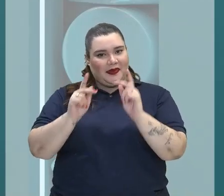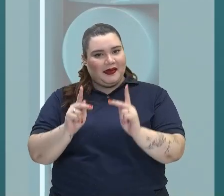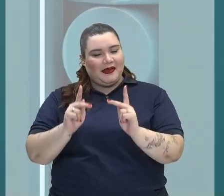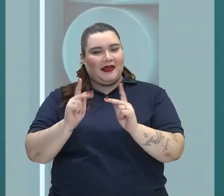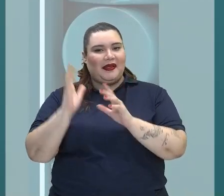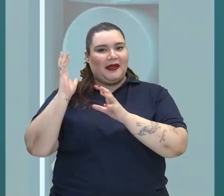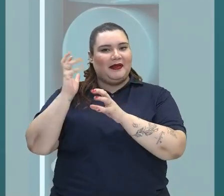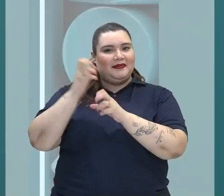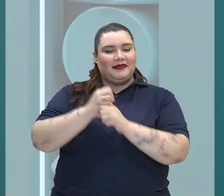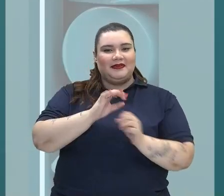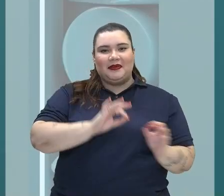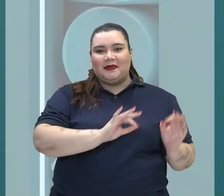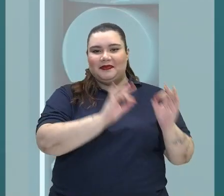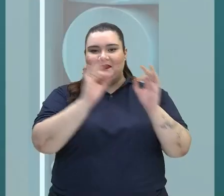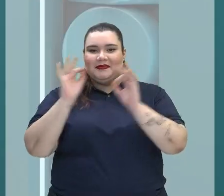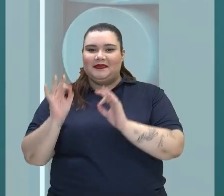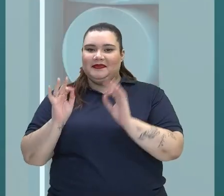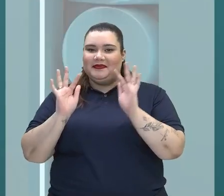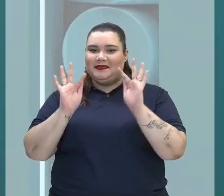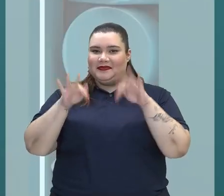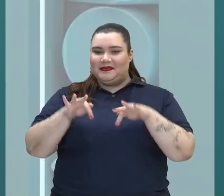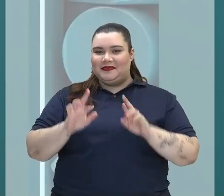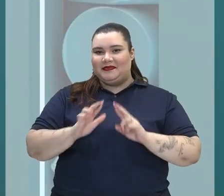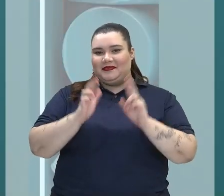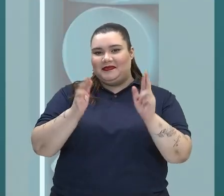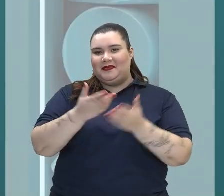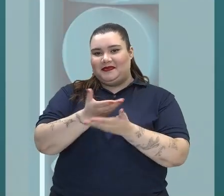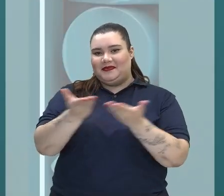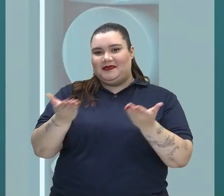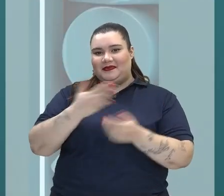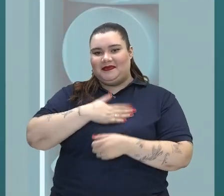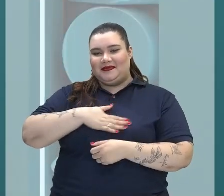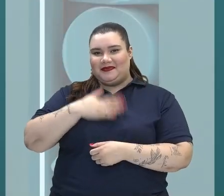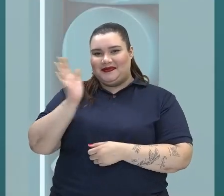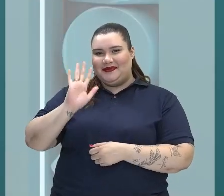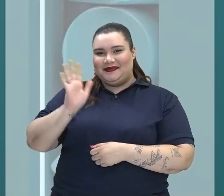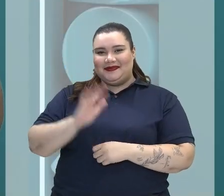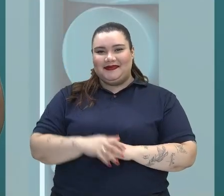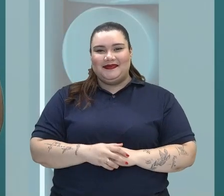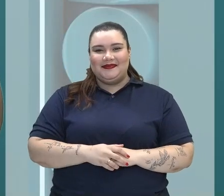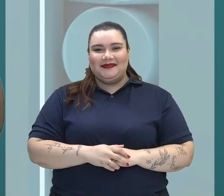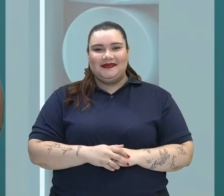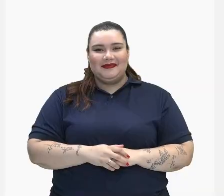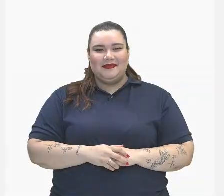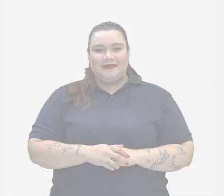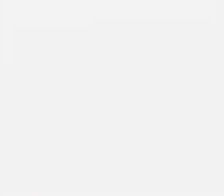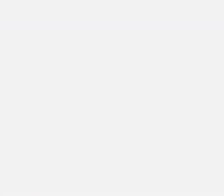essa foi a nossa revisão. Espero que vocês tenham compreendido e até a próxima.